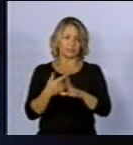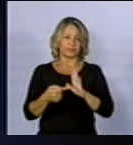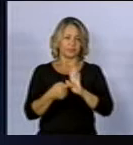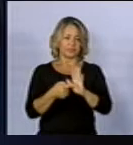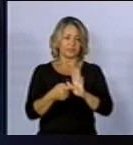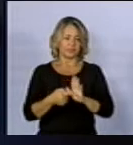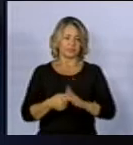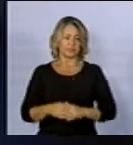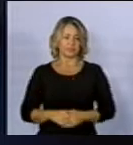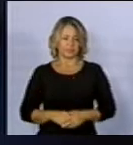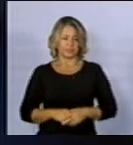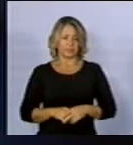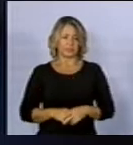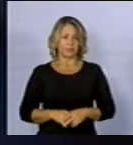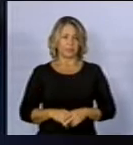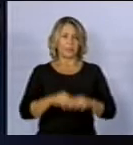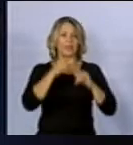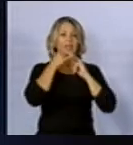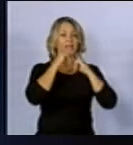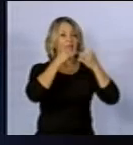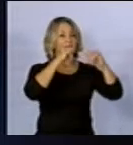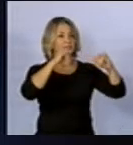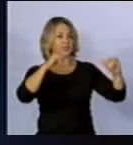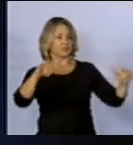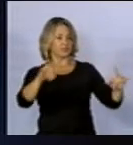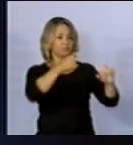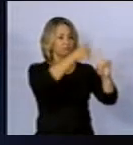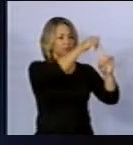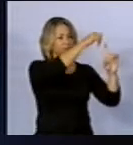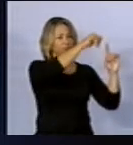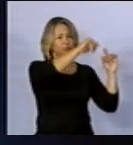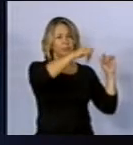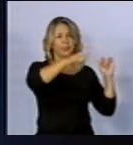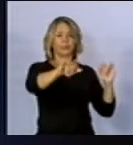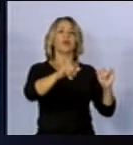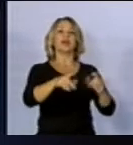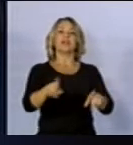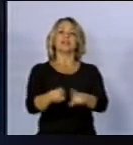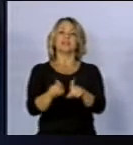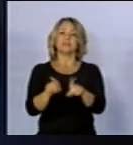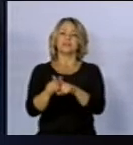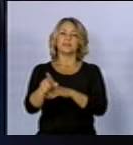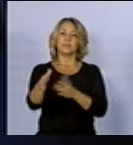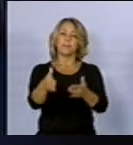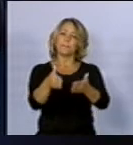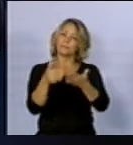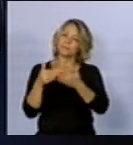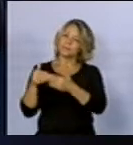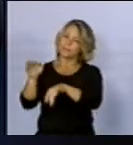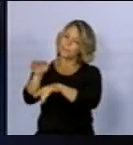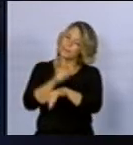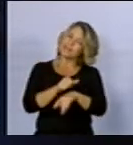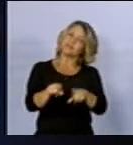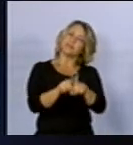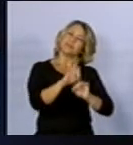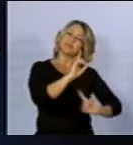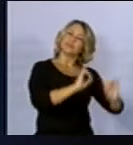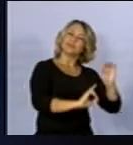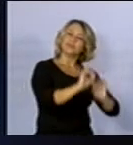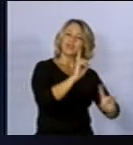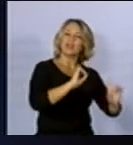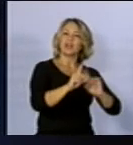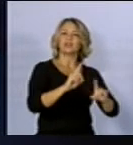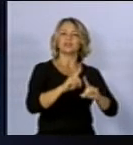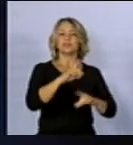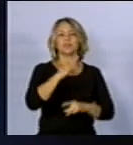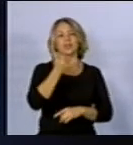relacionadas esta radiação eletromagnética e magnética chama também o diálogo com o direito ambiental e o princípio da precaução